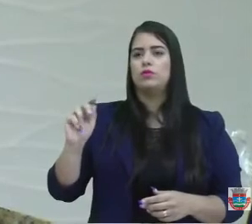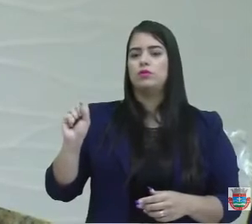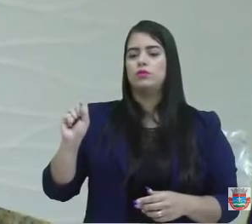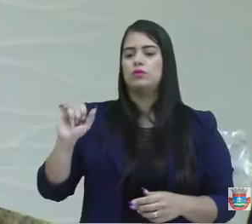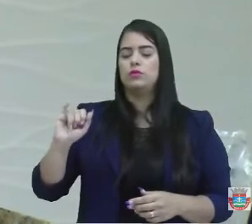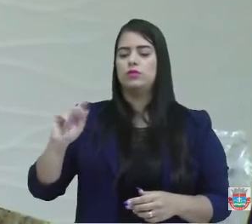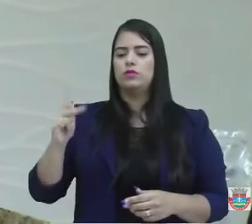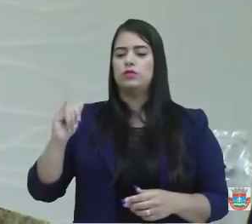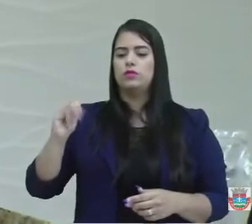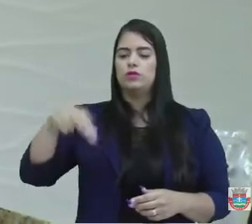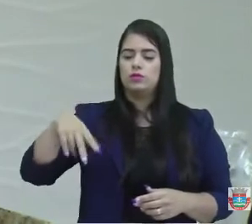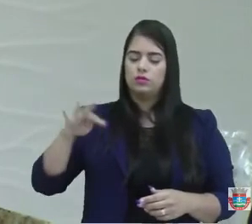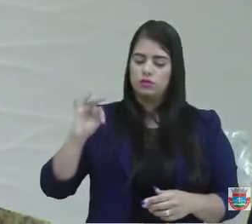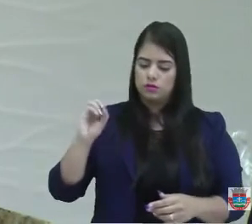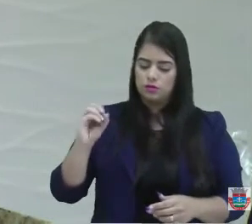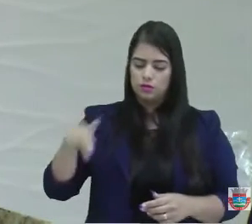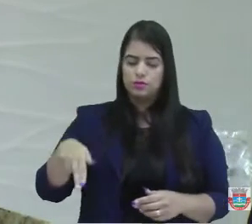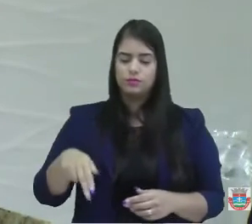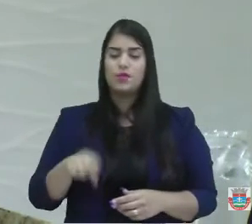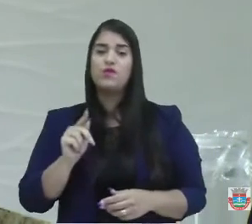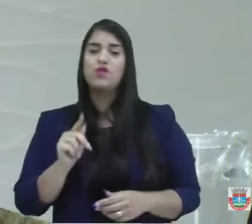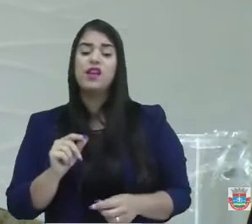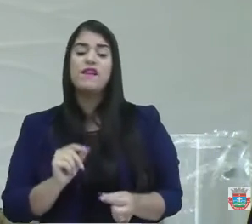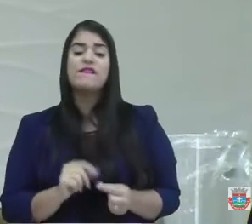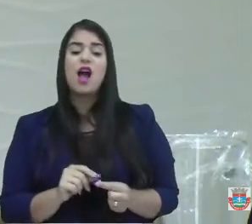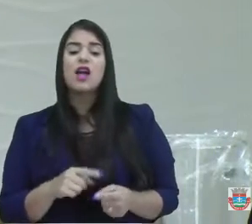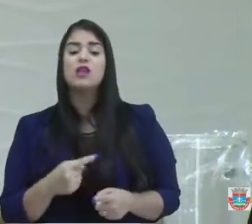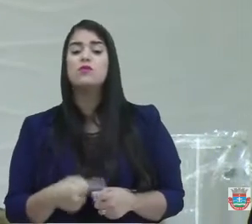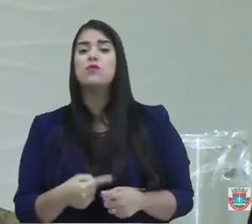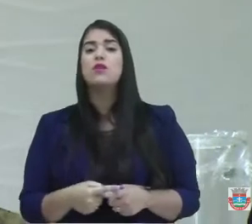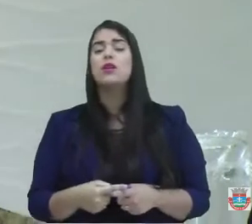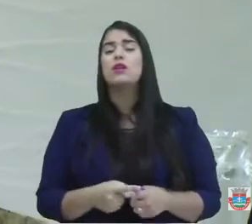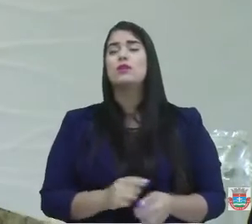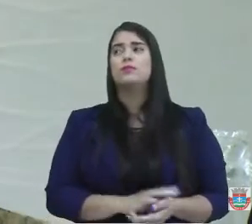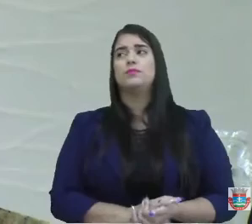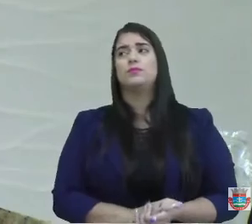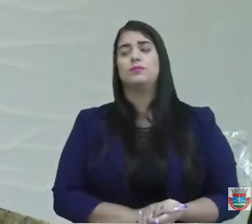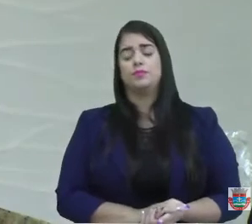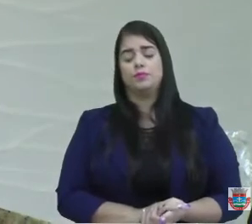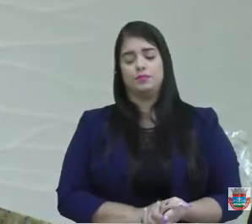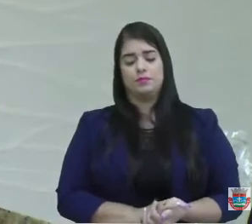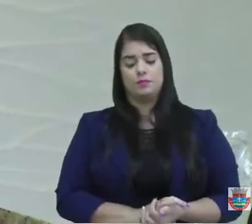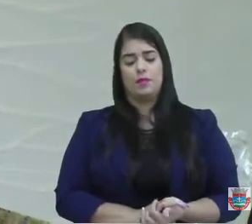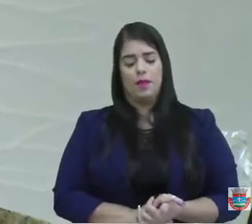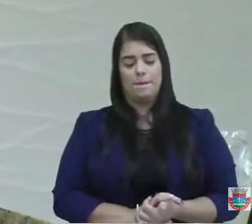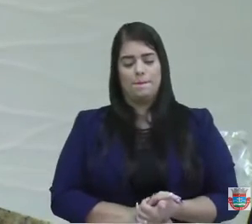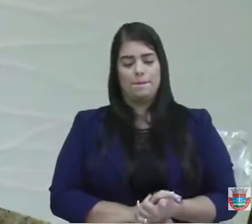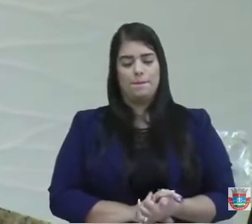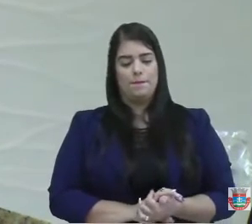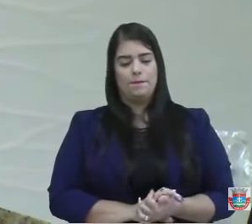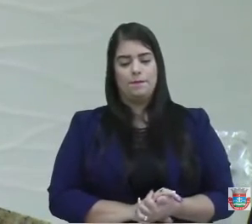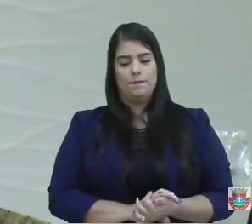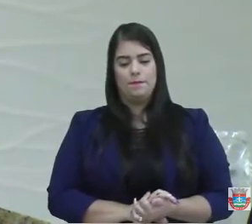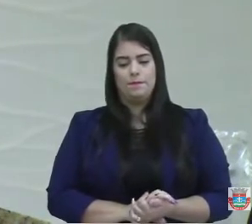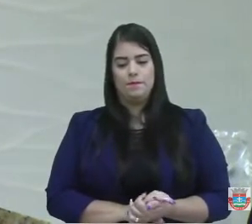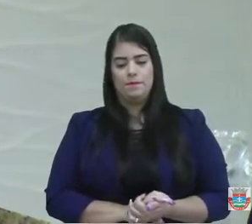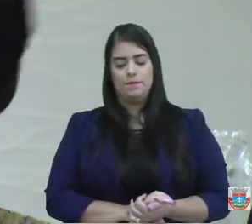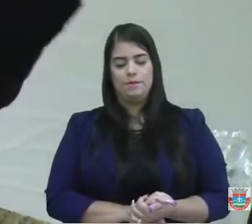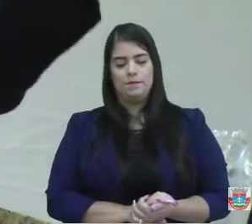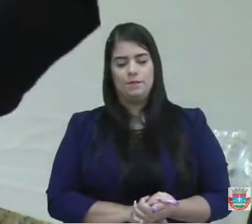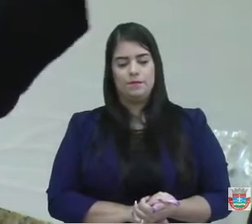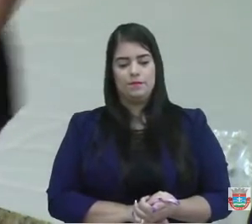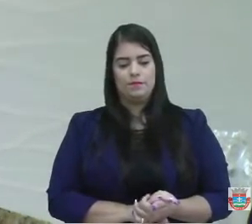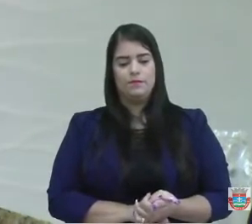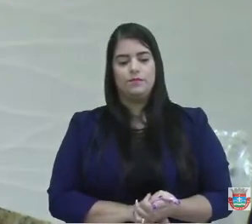Entendeu? Você faz isso porque você veve, tem que ficar no, na cureira dele. Pega esses caba, pai